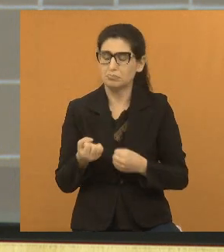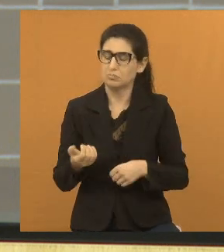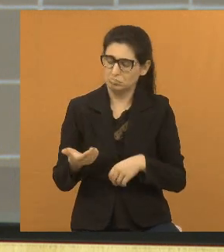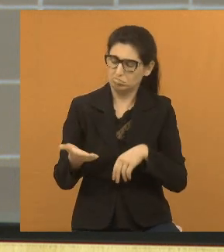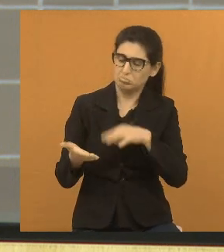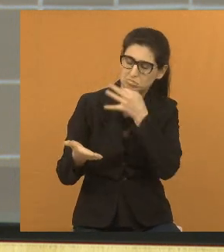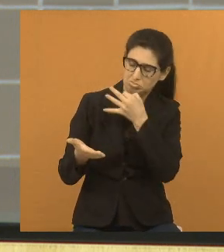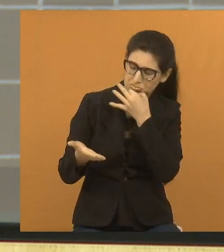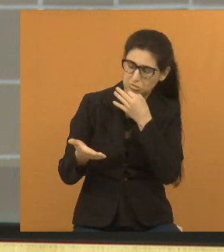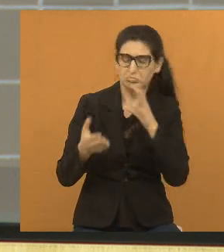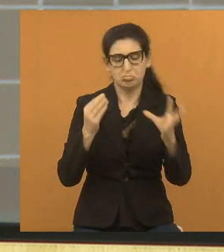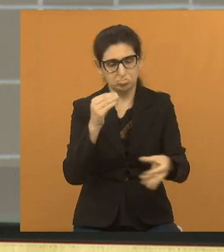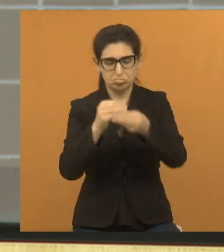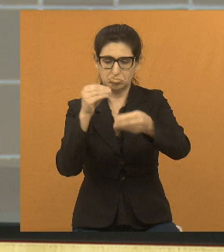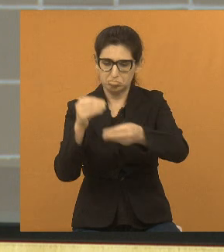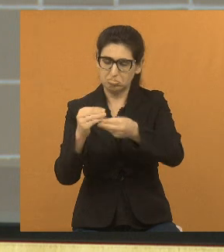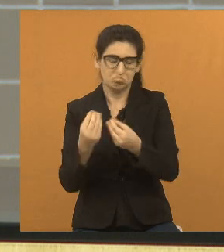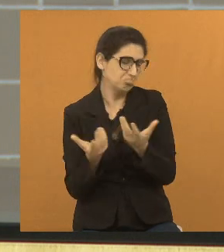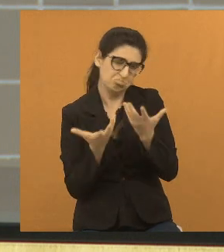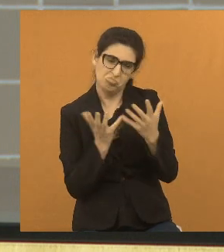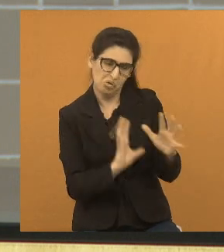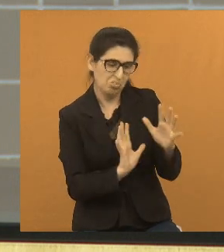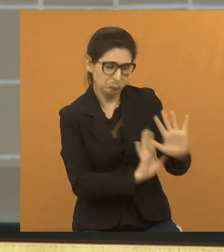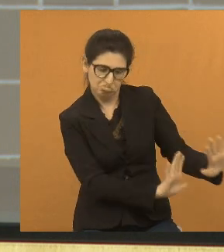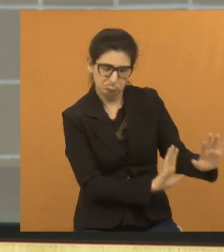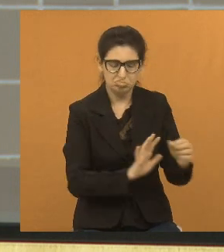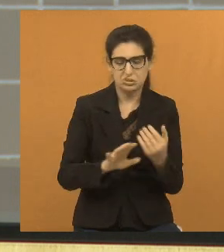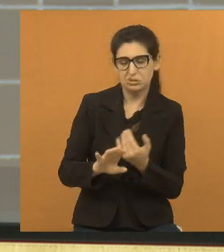o que não for, a gente está levando para discussão, enfim.